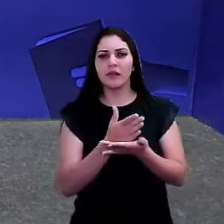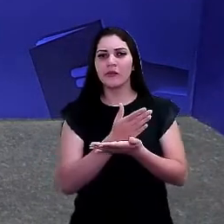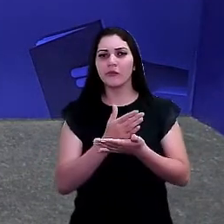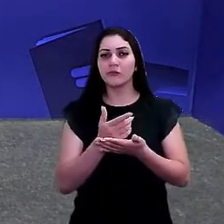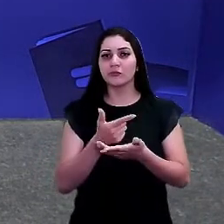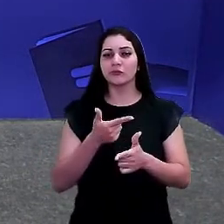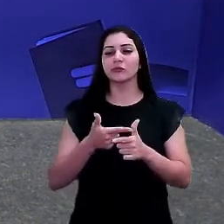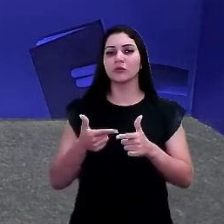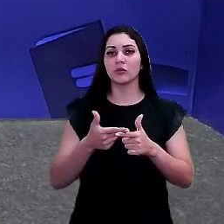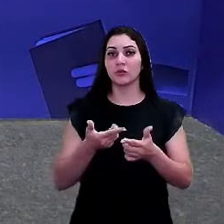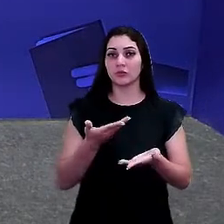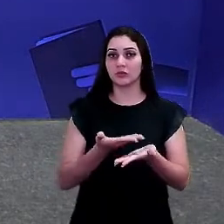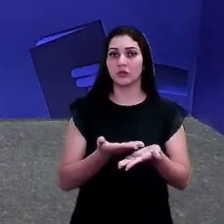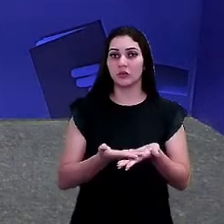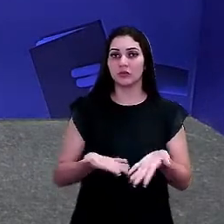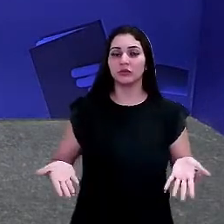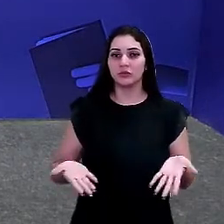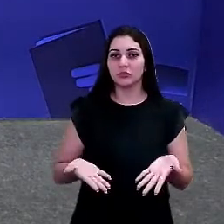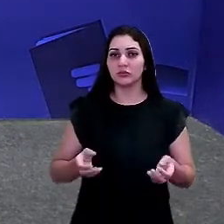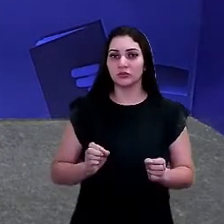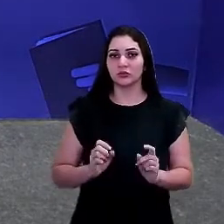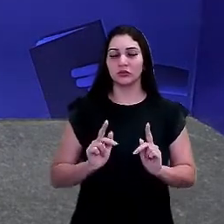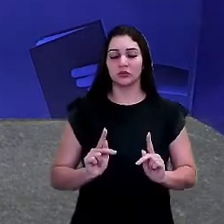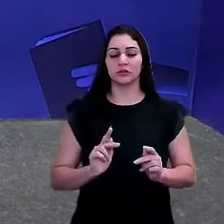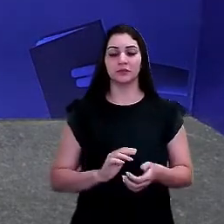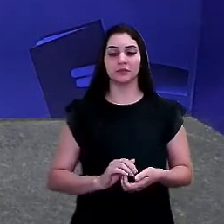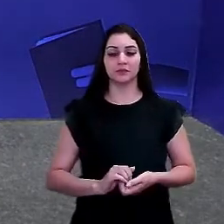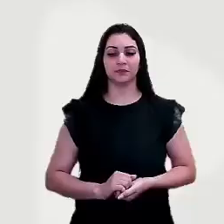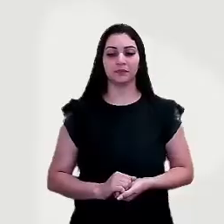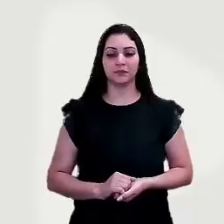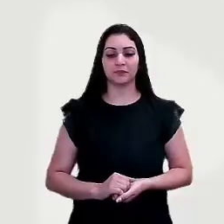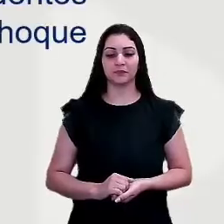na aula de hoje, ok? Então vamos lá.